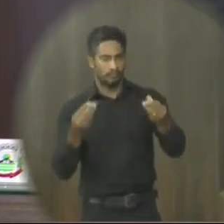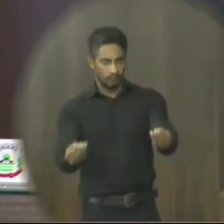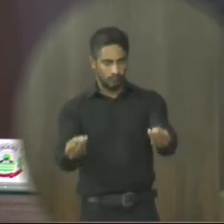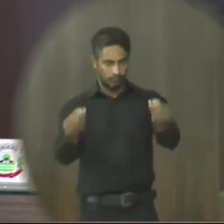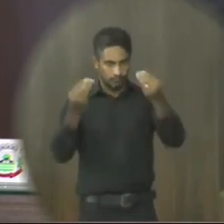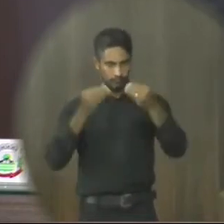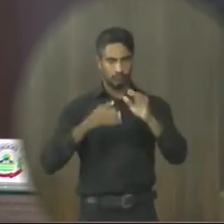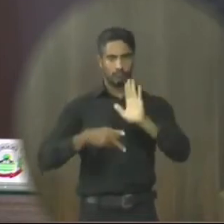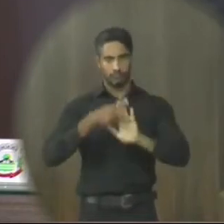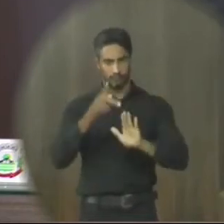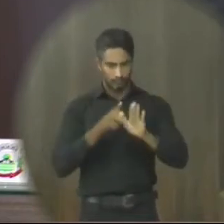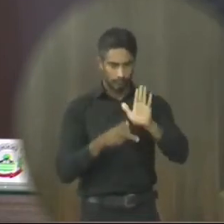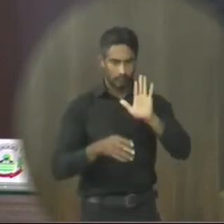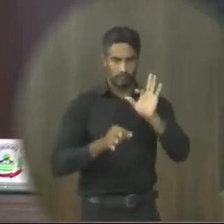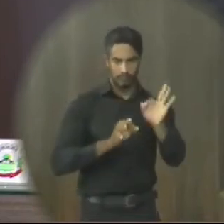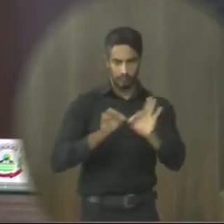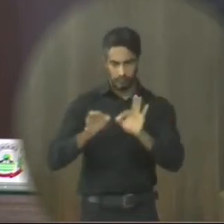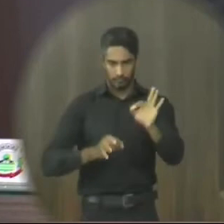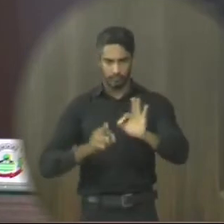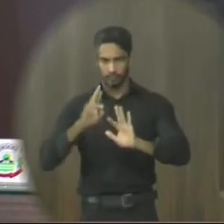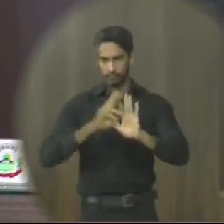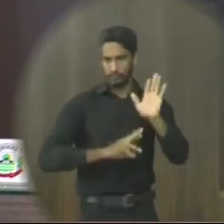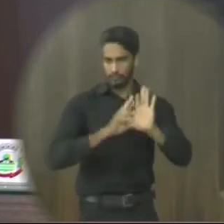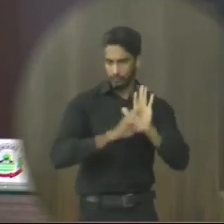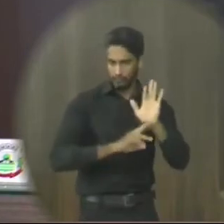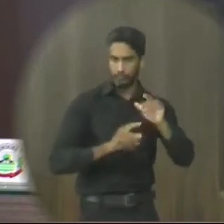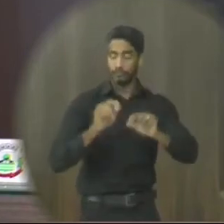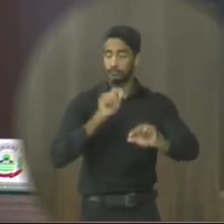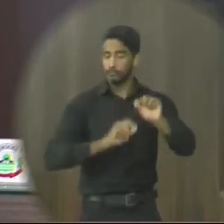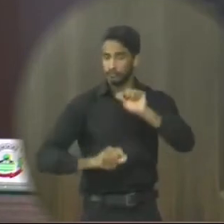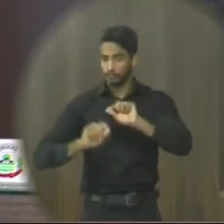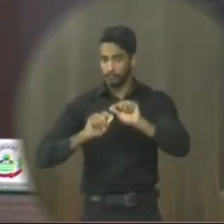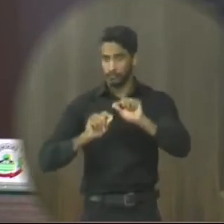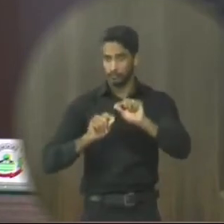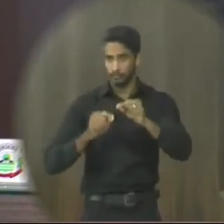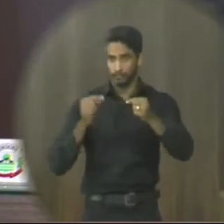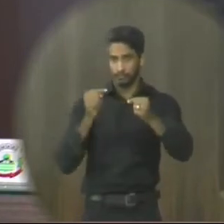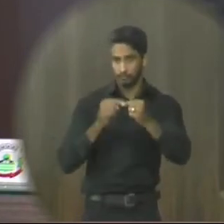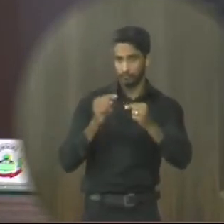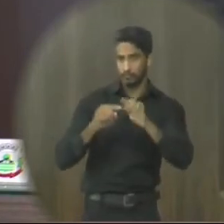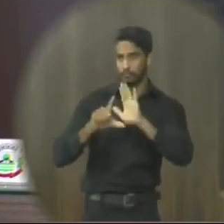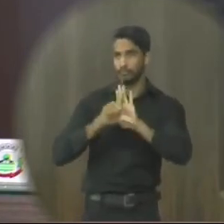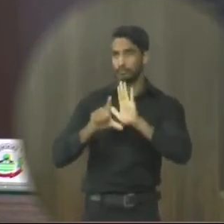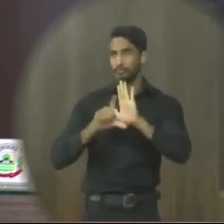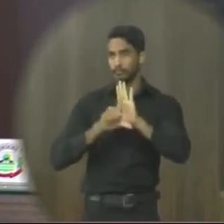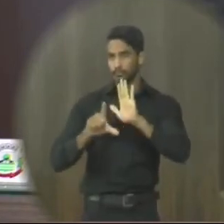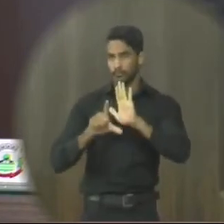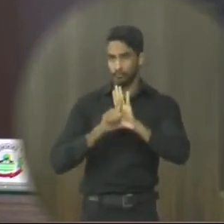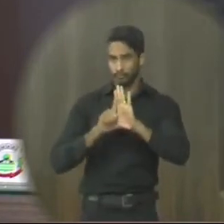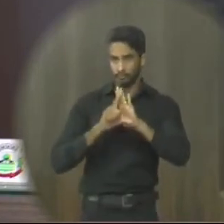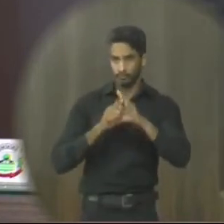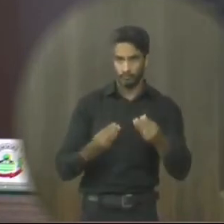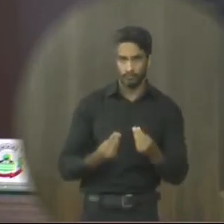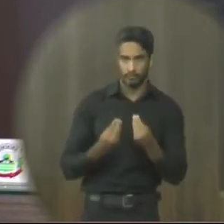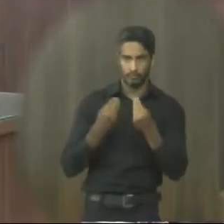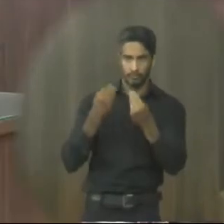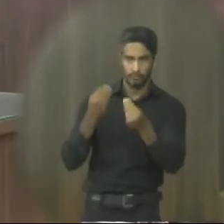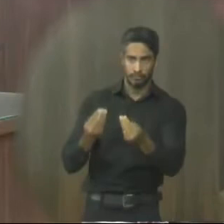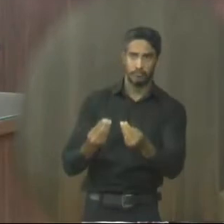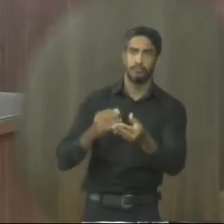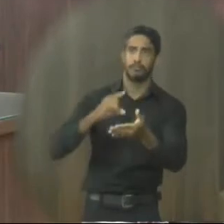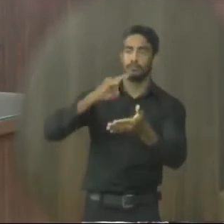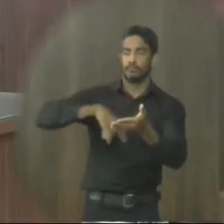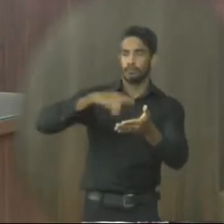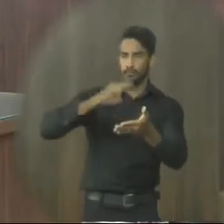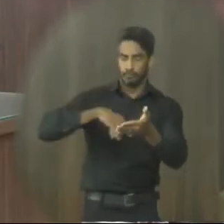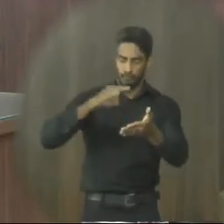agora o projeto da Comissão de Legislação e Justiça e Redação, a fim de que, segundo as técnicas legislativas, seja dada a matéria de forma